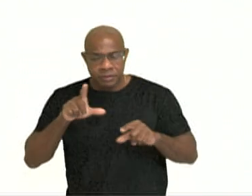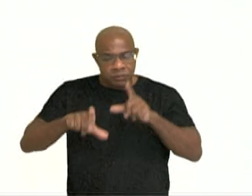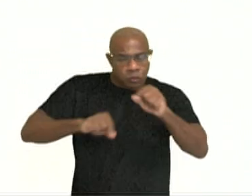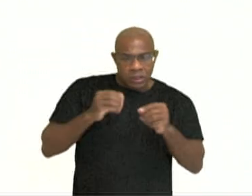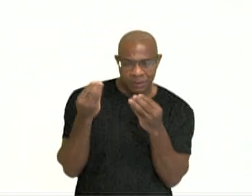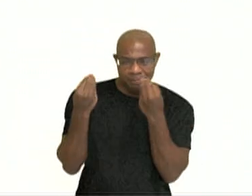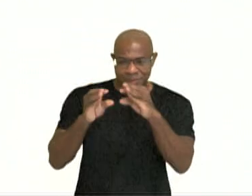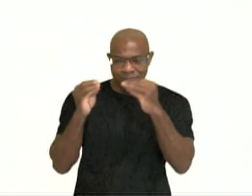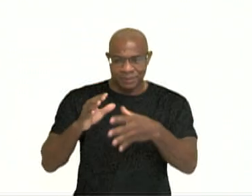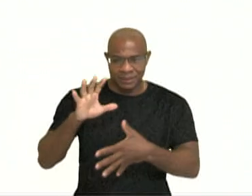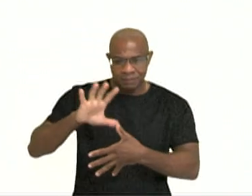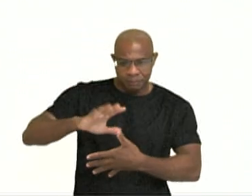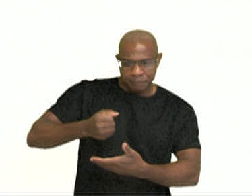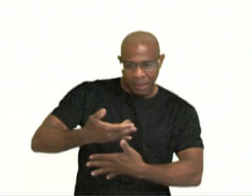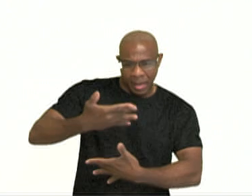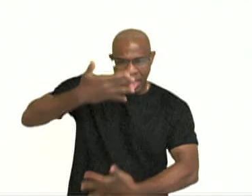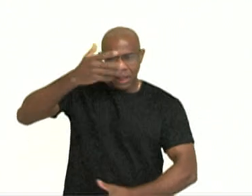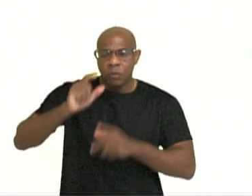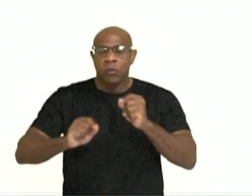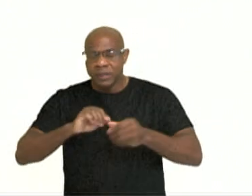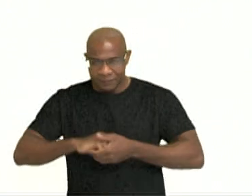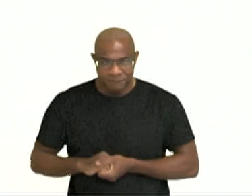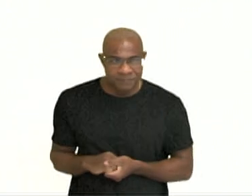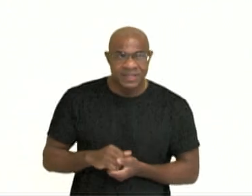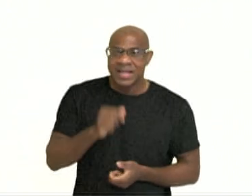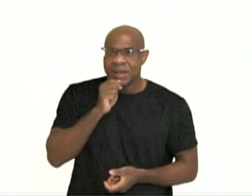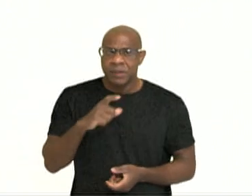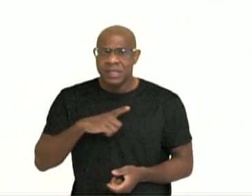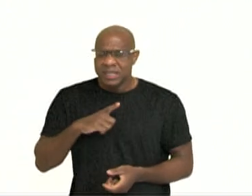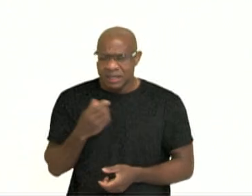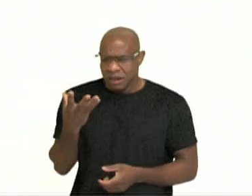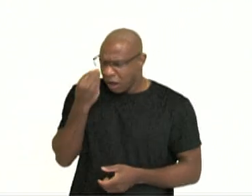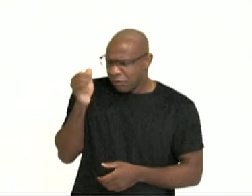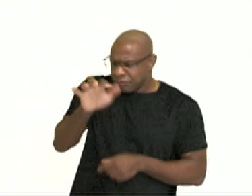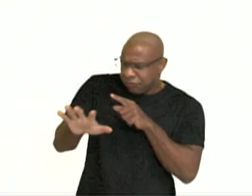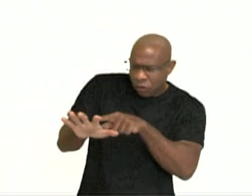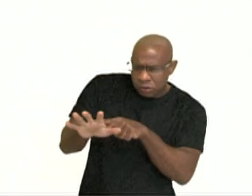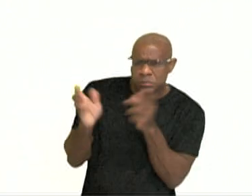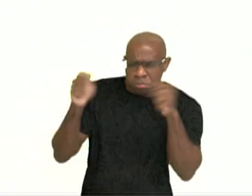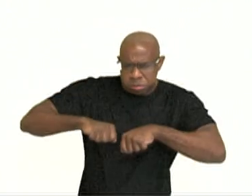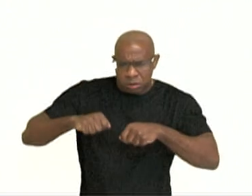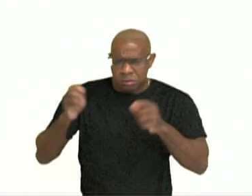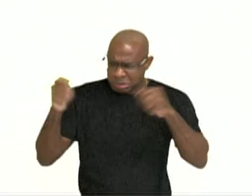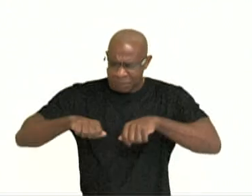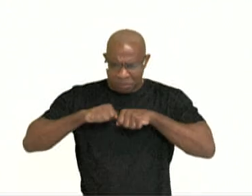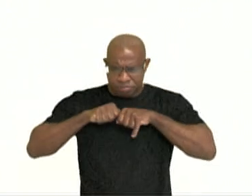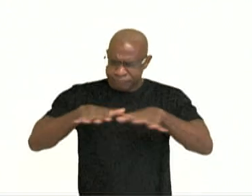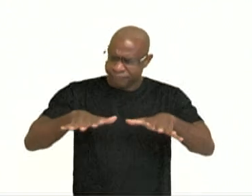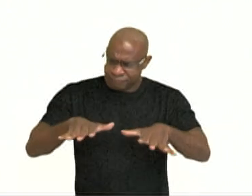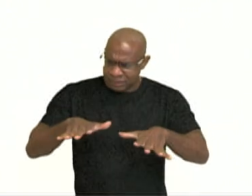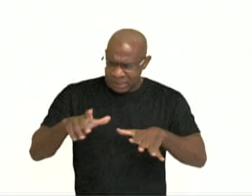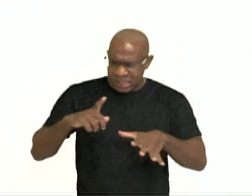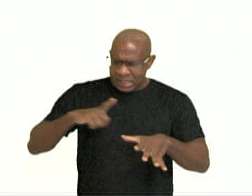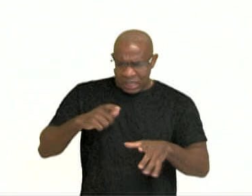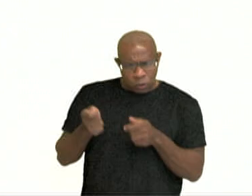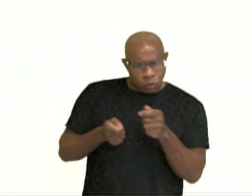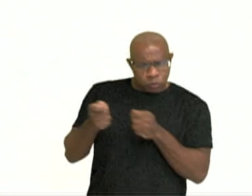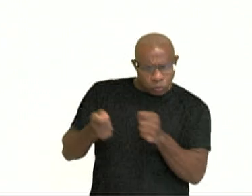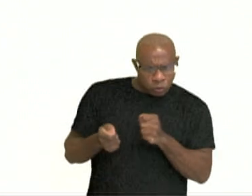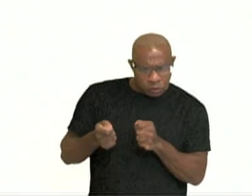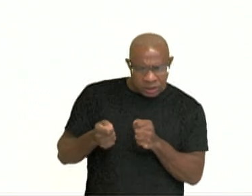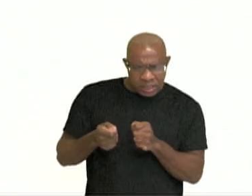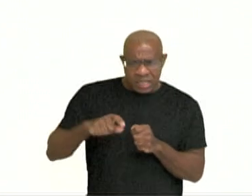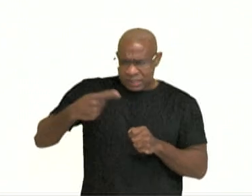a gente tem controle? Depois se arrepende e fica como? Né? Você já se questionou sobre esses temas? Debata aí com seus